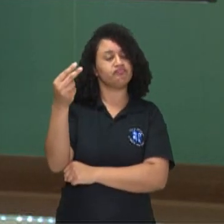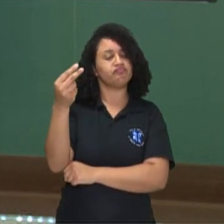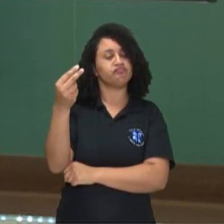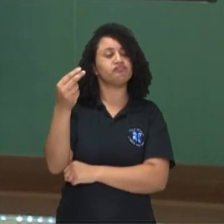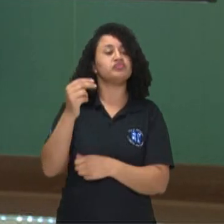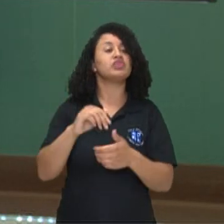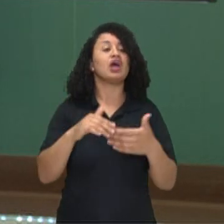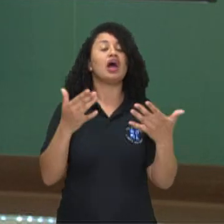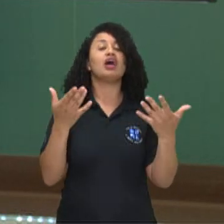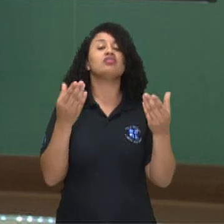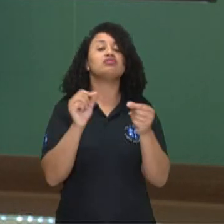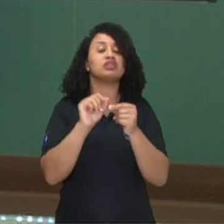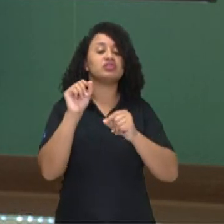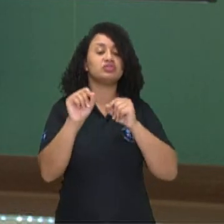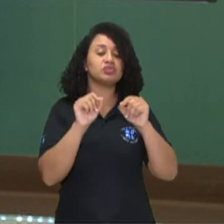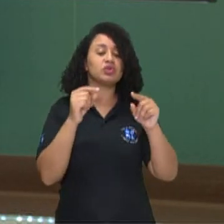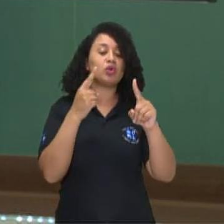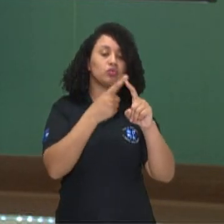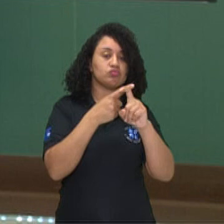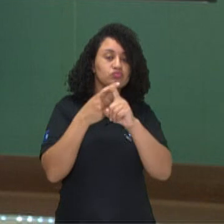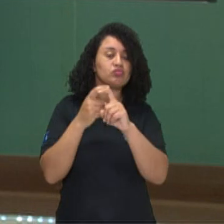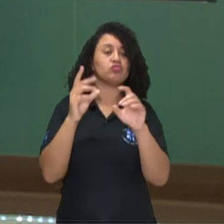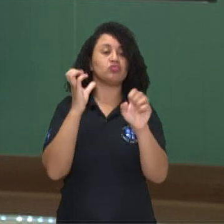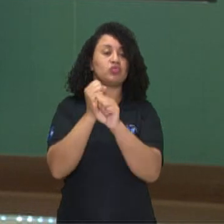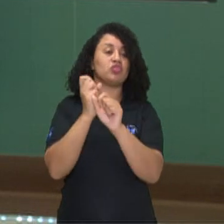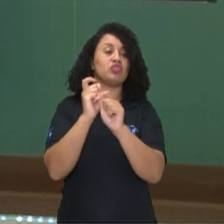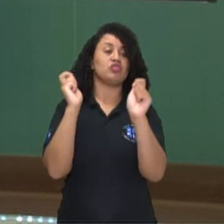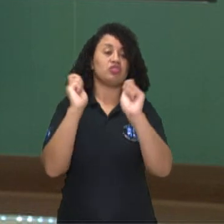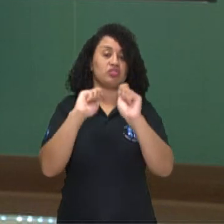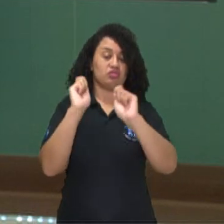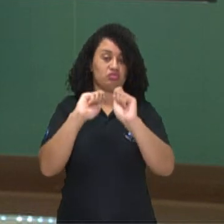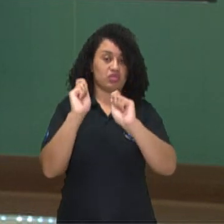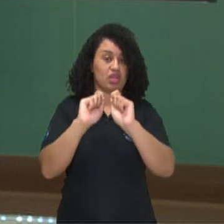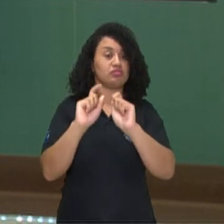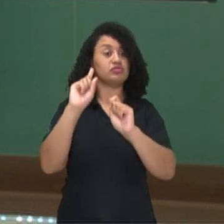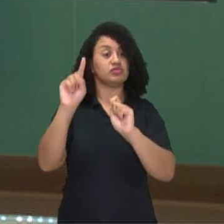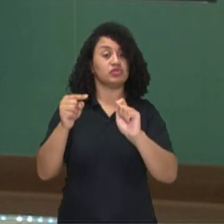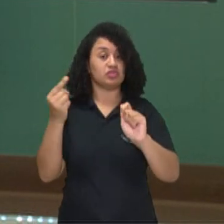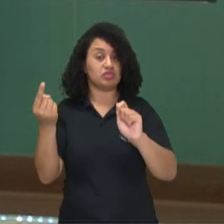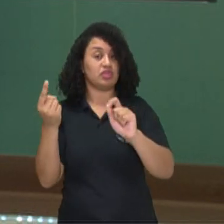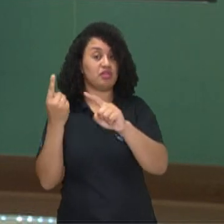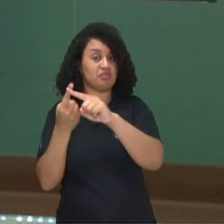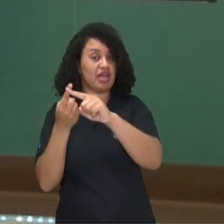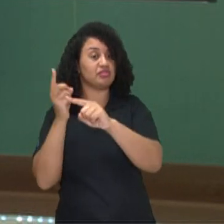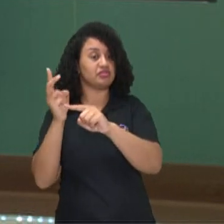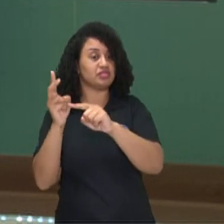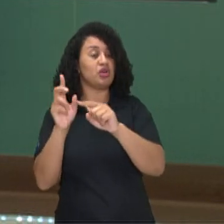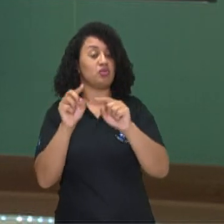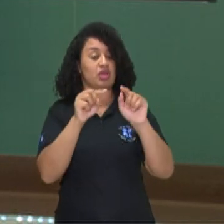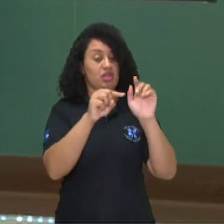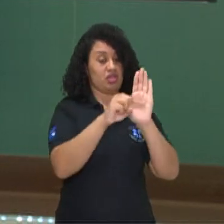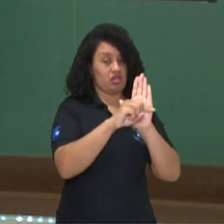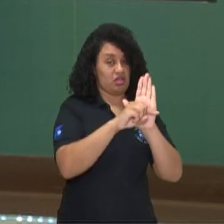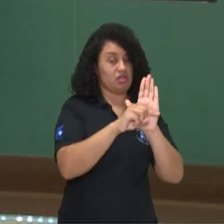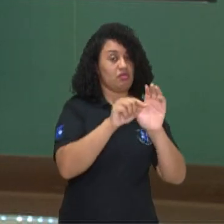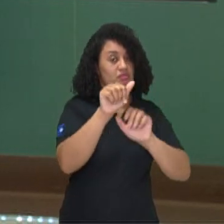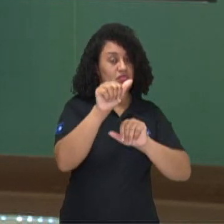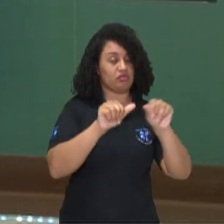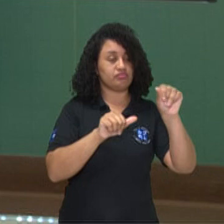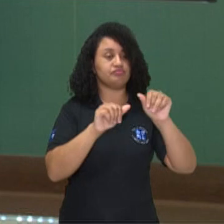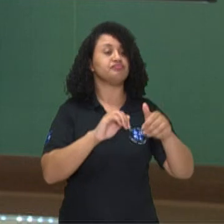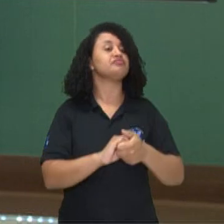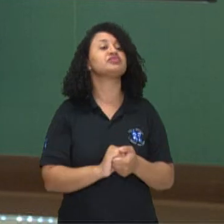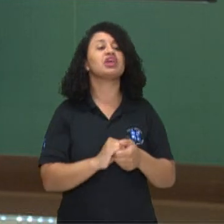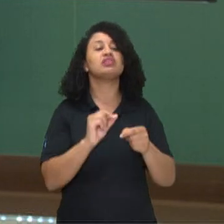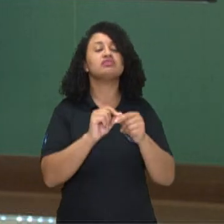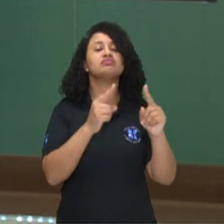segundo é 5, mais o quadrado do segundo. Lembrando que aqui é sempre mais, tá bom? O que pode mudar é esse sinalzinho. E aí você